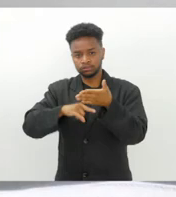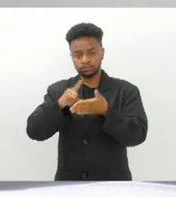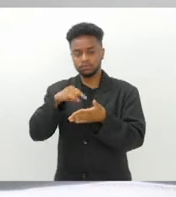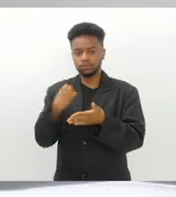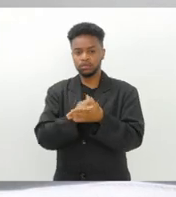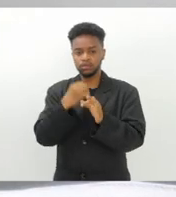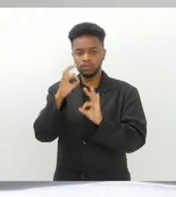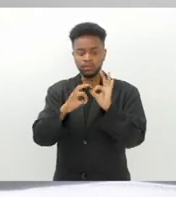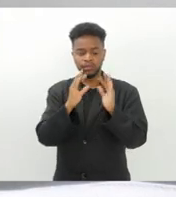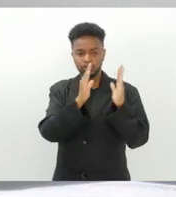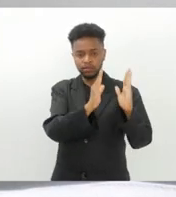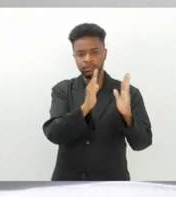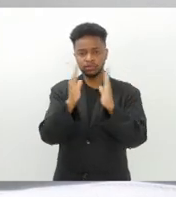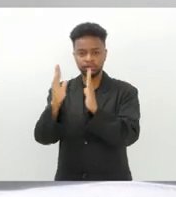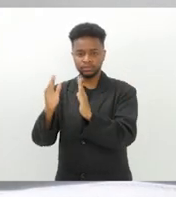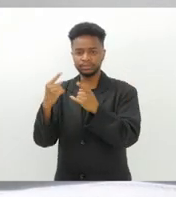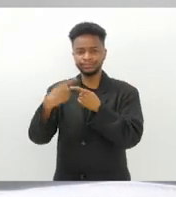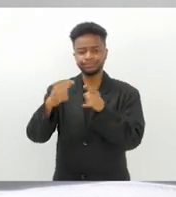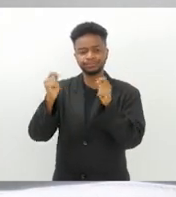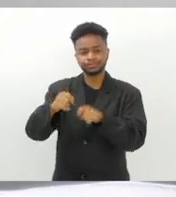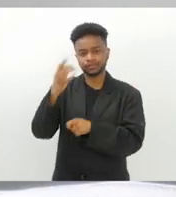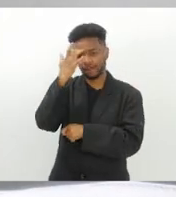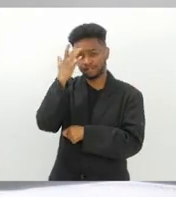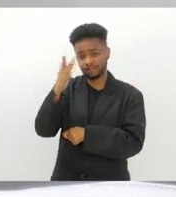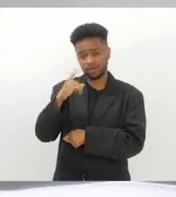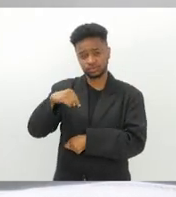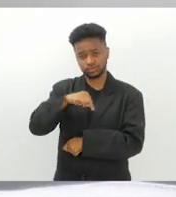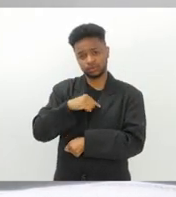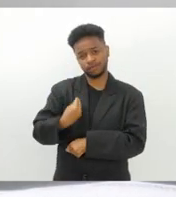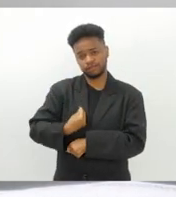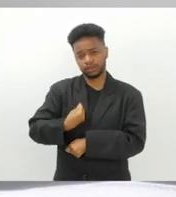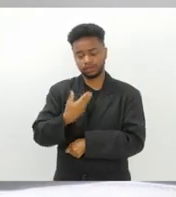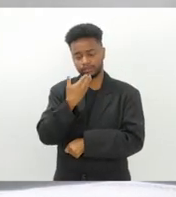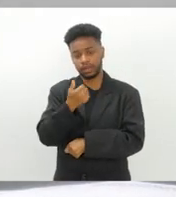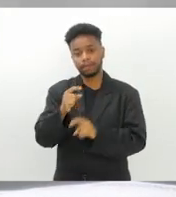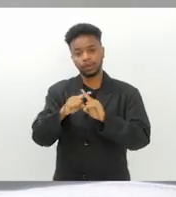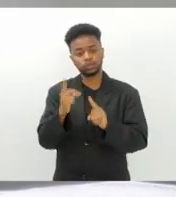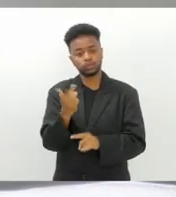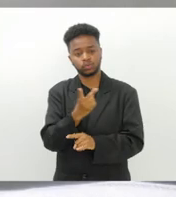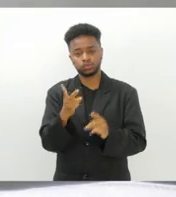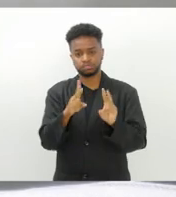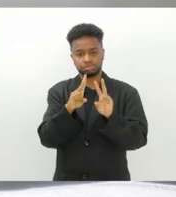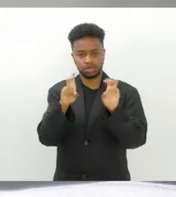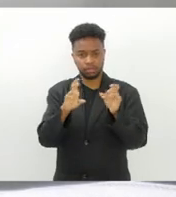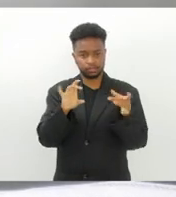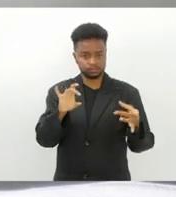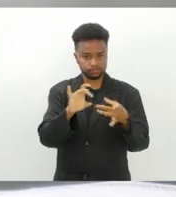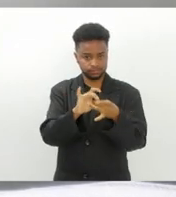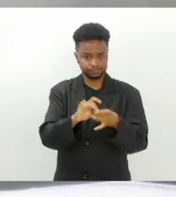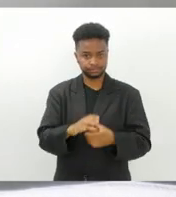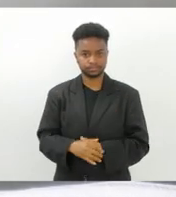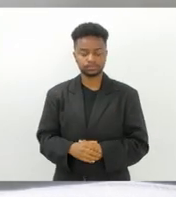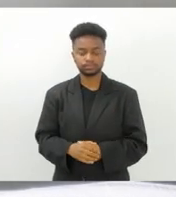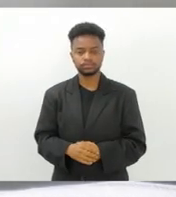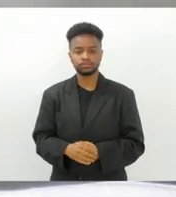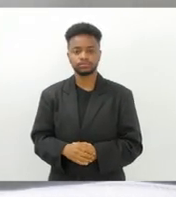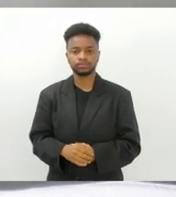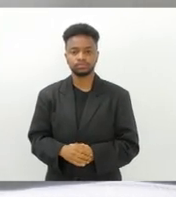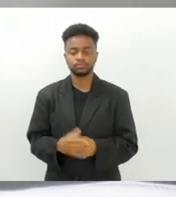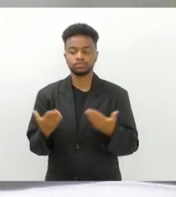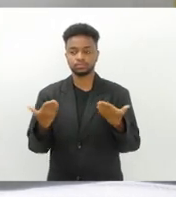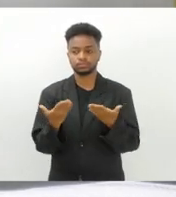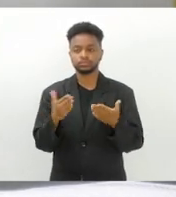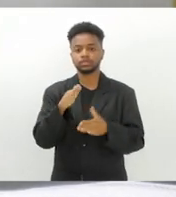duas etapas para facilitar a vida, mas os temas eles são conectados. Então, vamos chamar agora para a